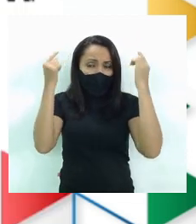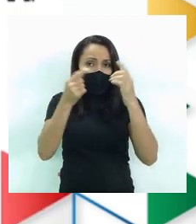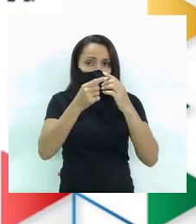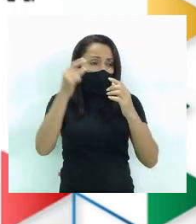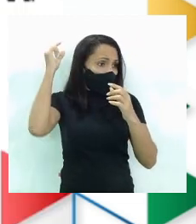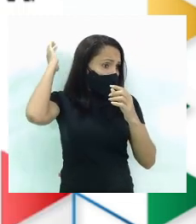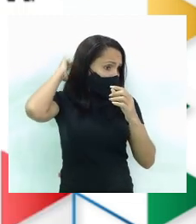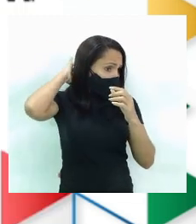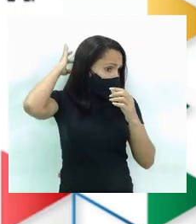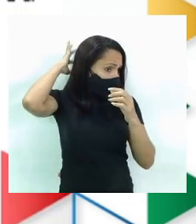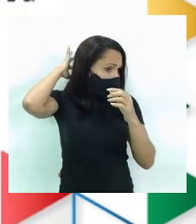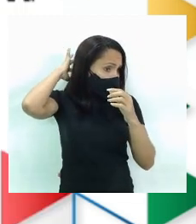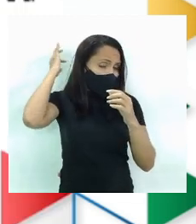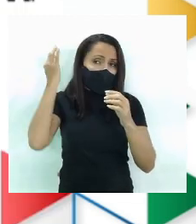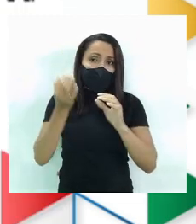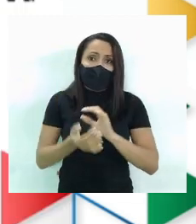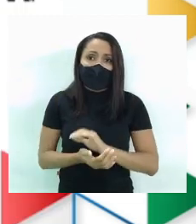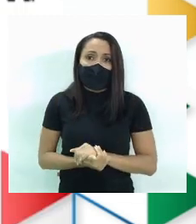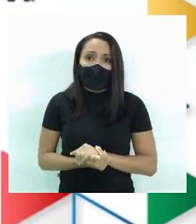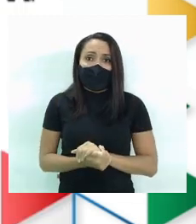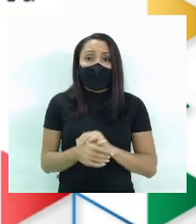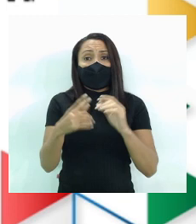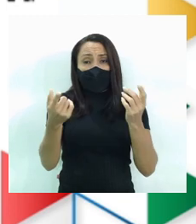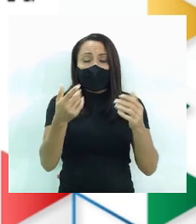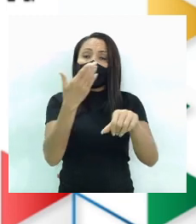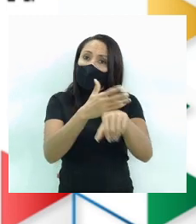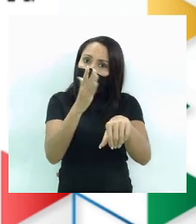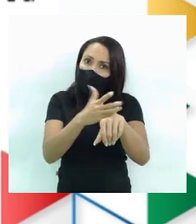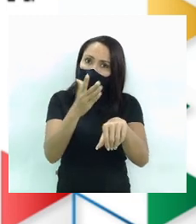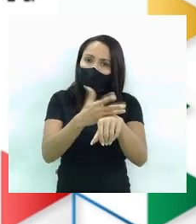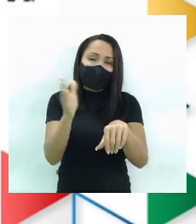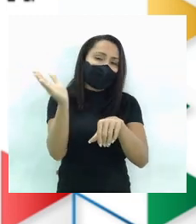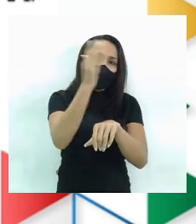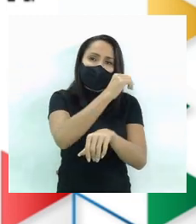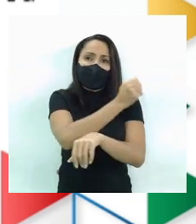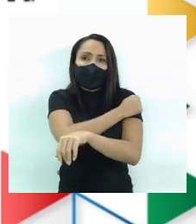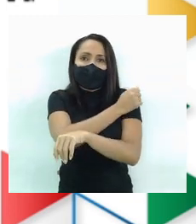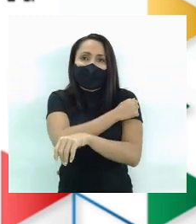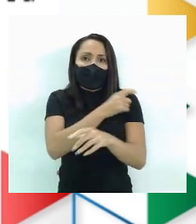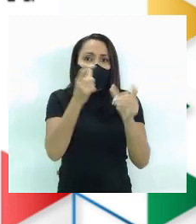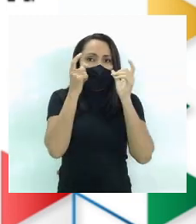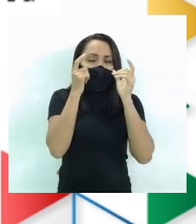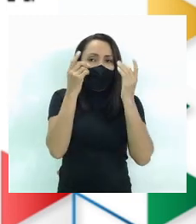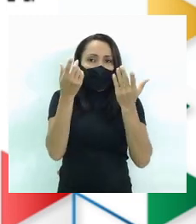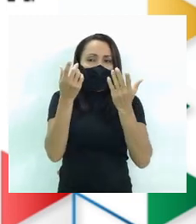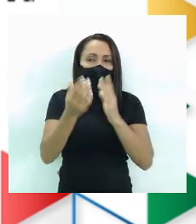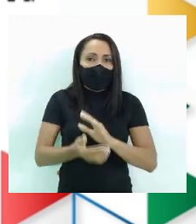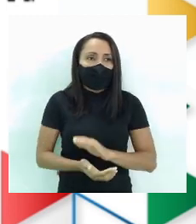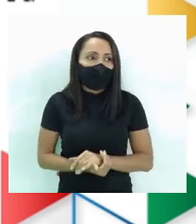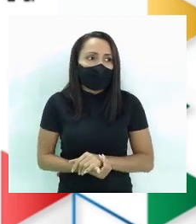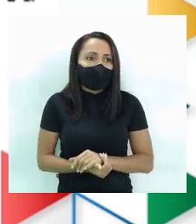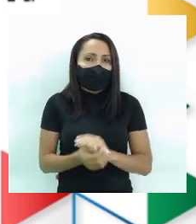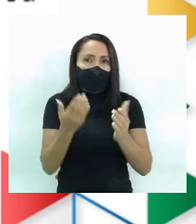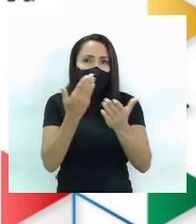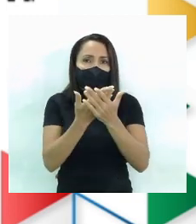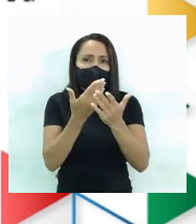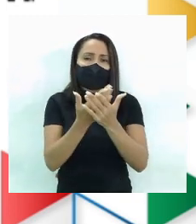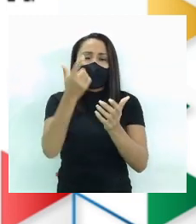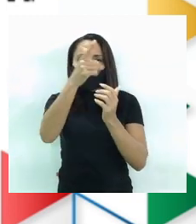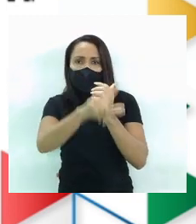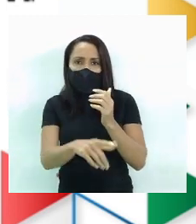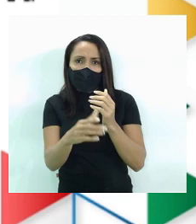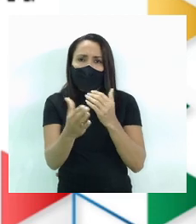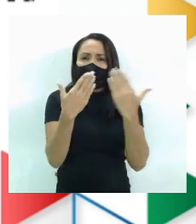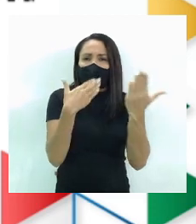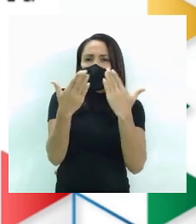lá. Vamos para um exercício, tá certo? Vamos lá, estudantes. Observem o vídeo, observem a aula, assistam novamente para